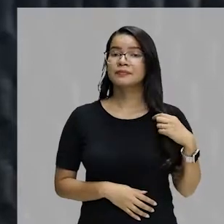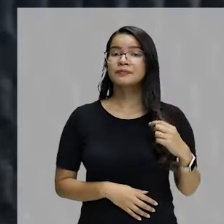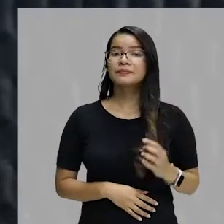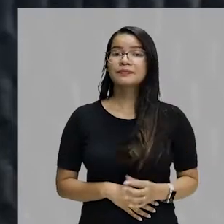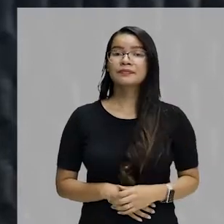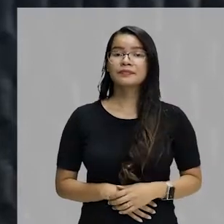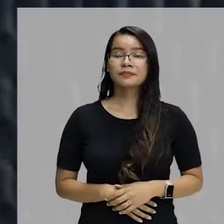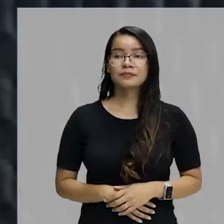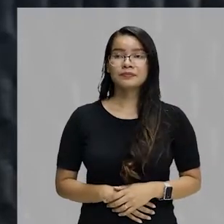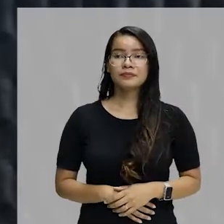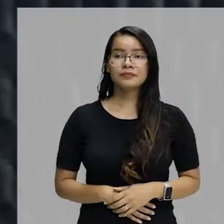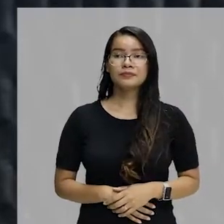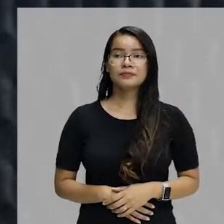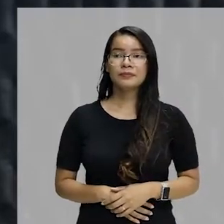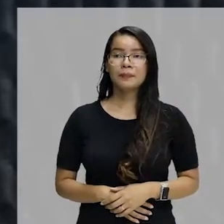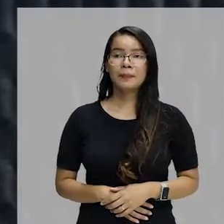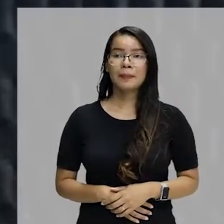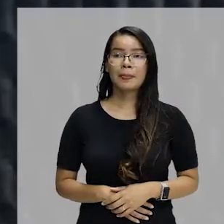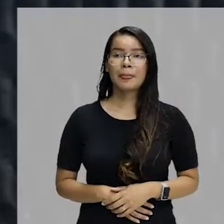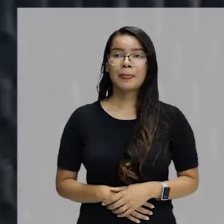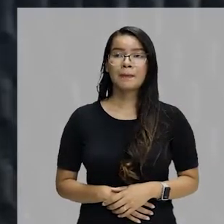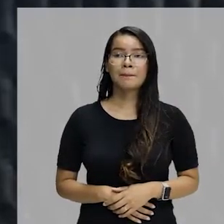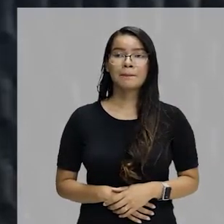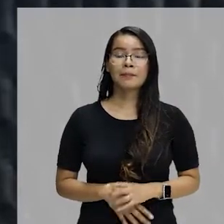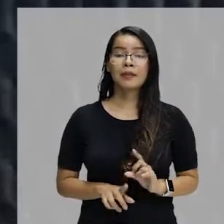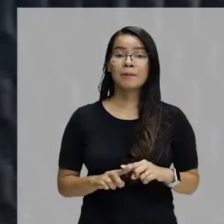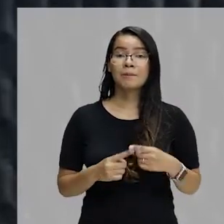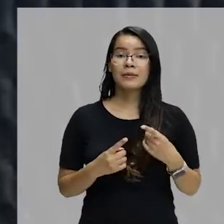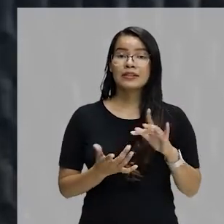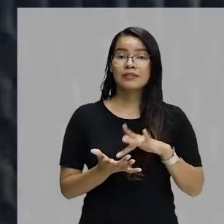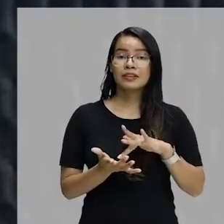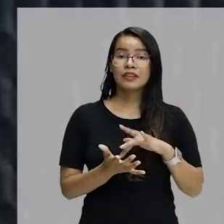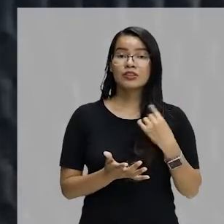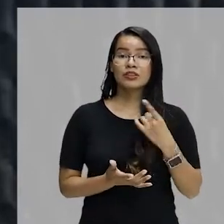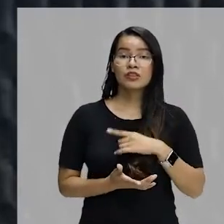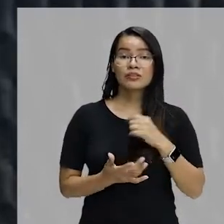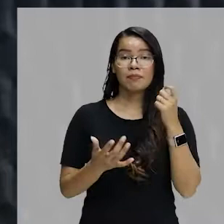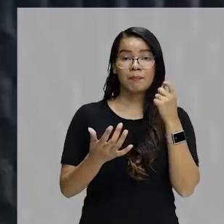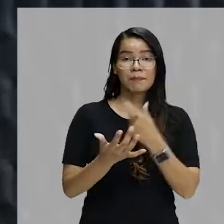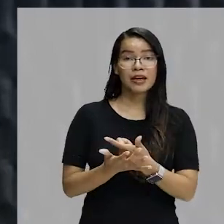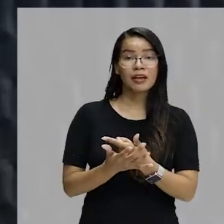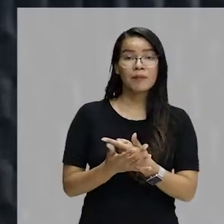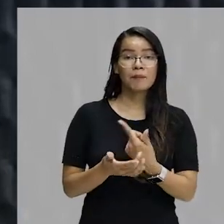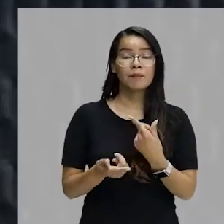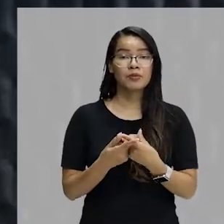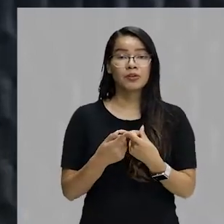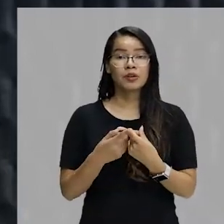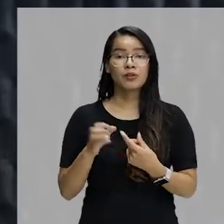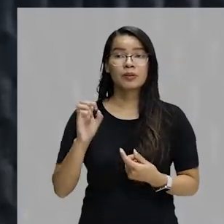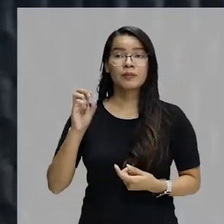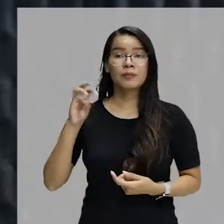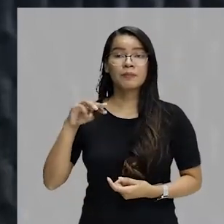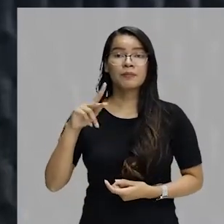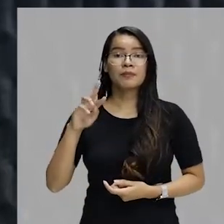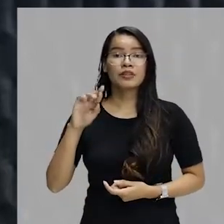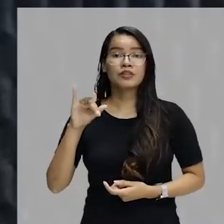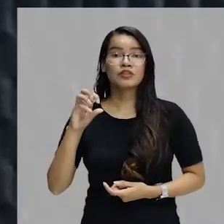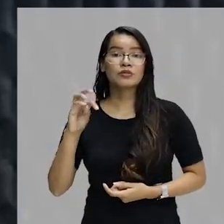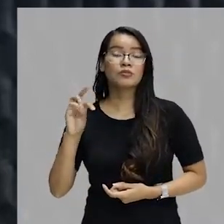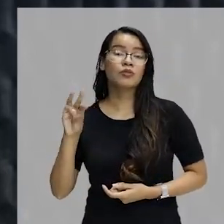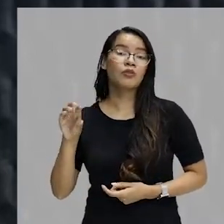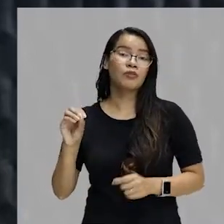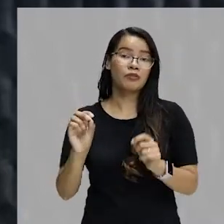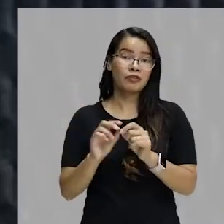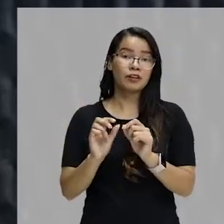acabou acontecendo, indiretamente. Mas, na verdade, nós pagamos, porque o empréstimo foi feito pelo Estado brasileiro junto aos